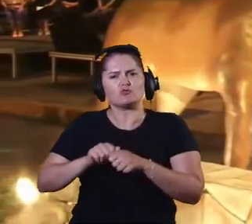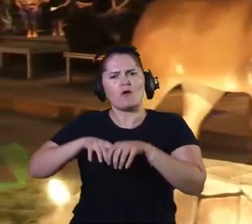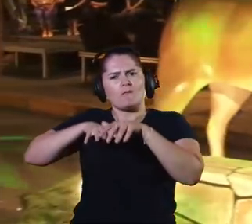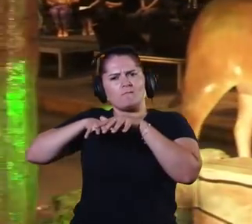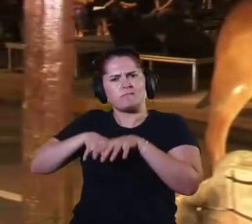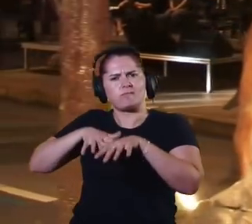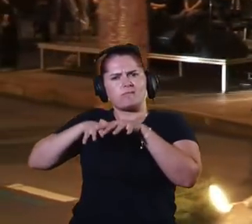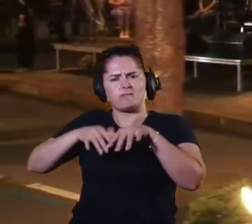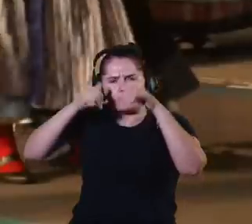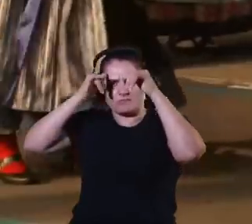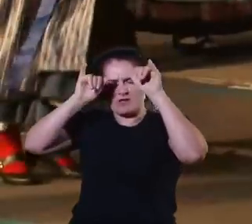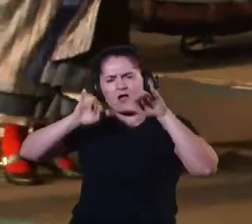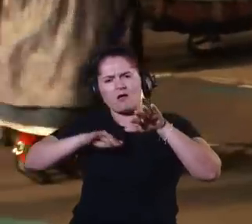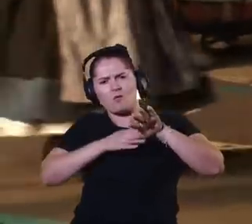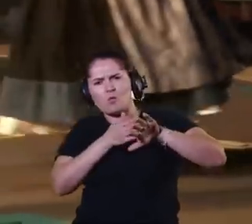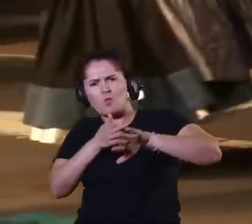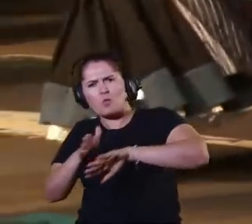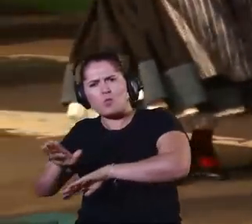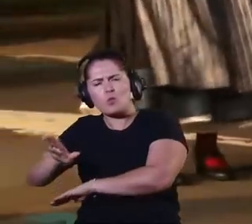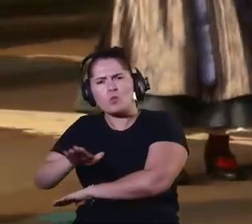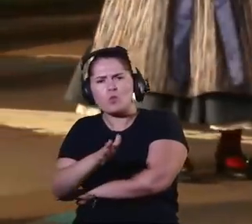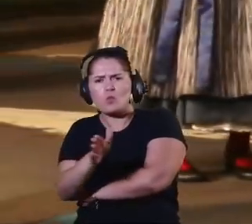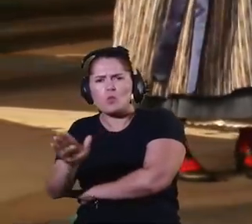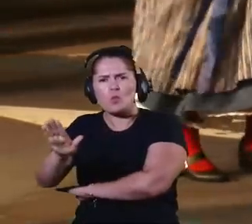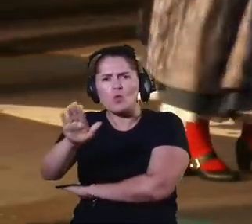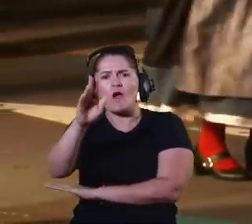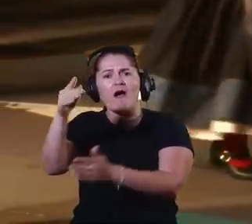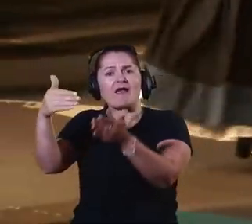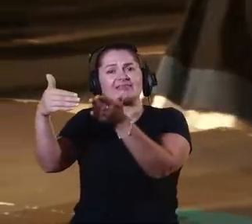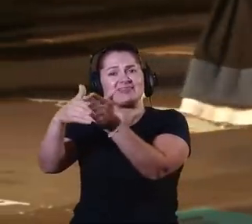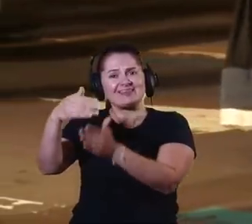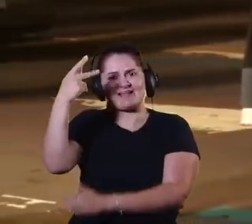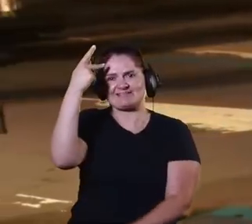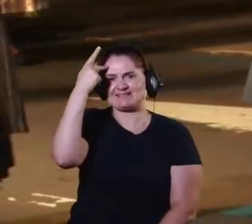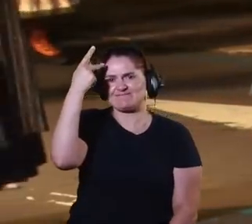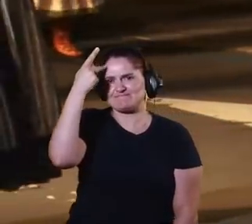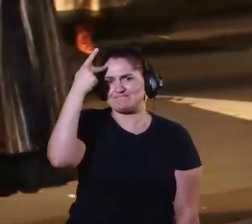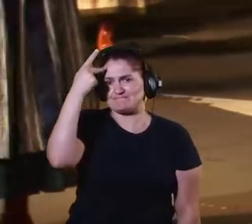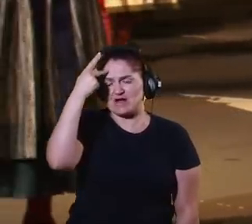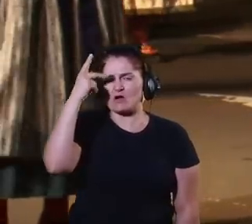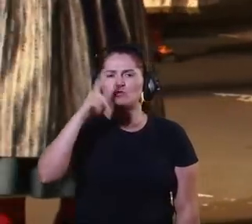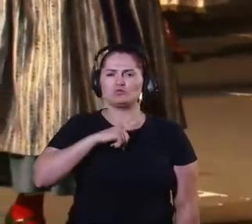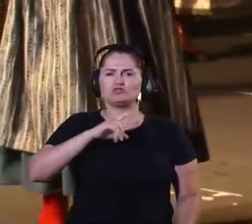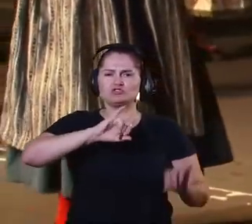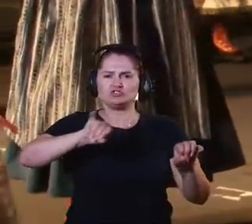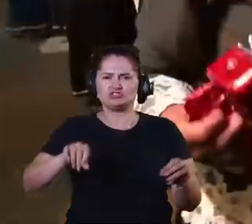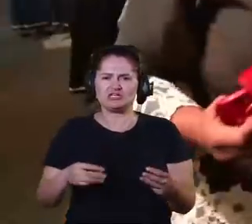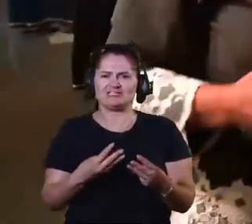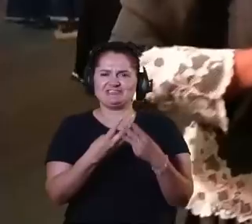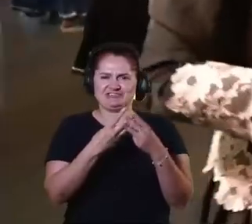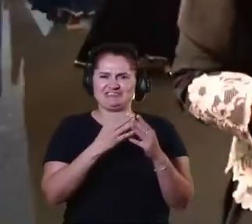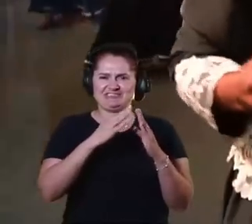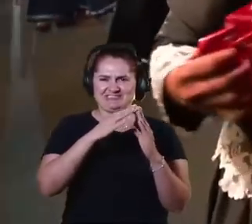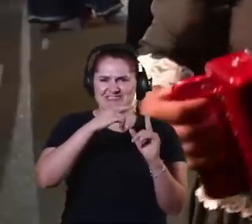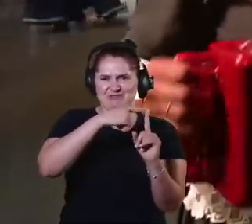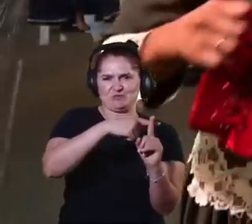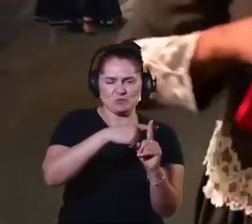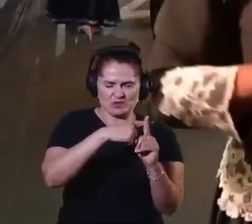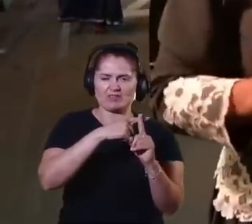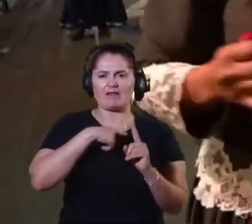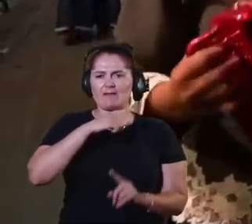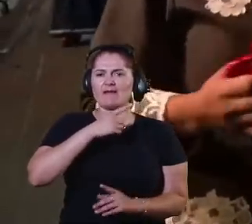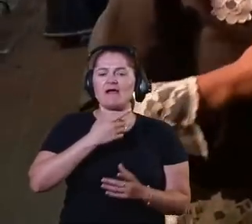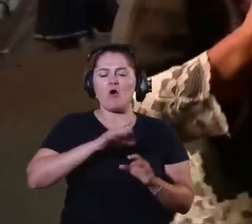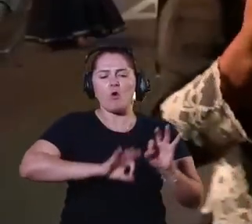atravessavam até São Paulo e depois voltavam e faziam de novo essa cena. Os jesuítas que comandavam com os índios, os xavantes, os caigangues, né, que eram os